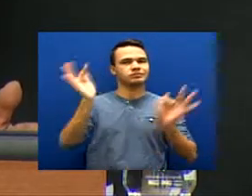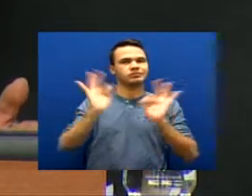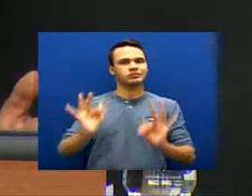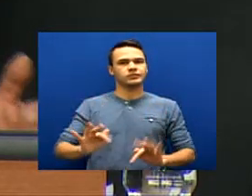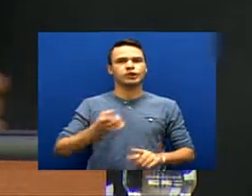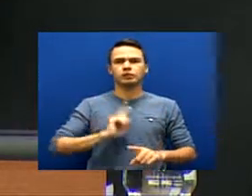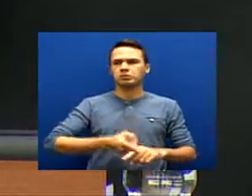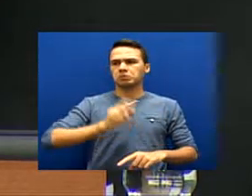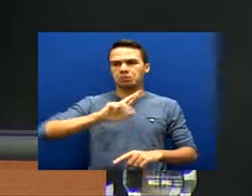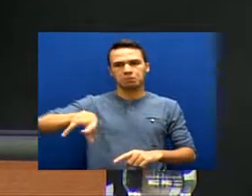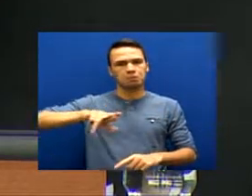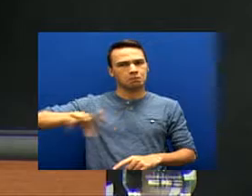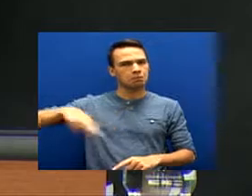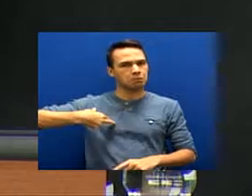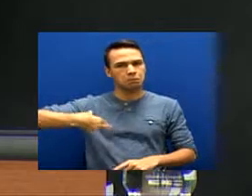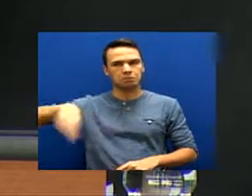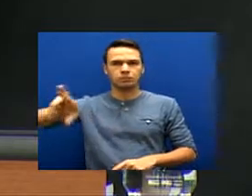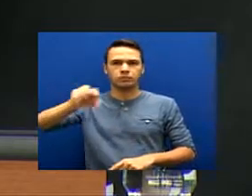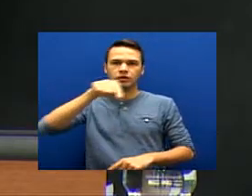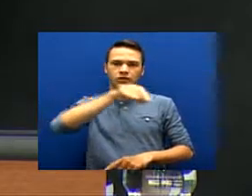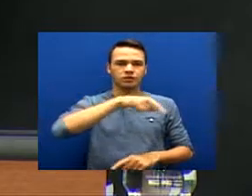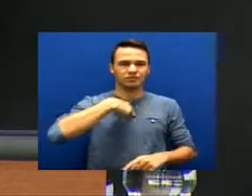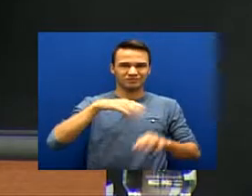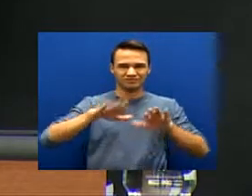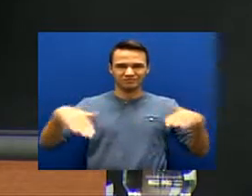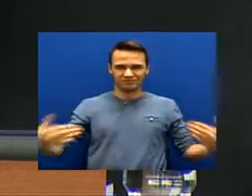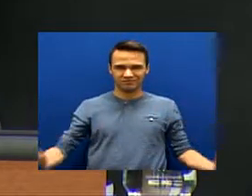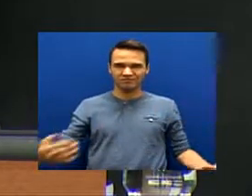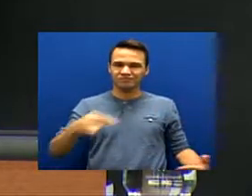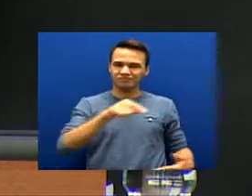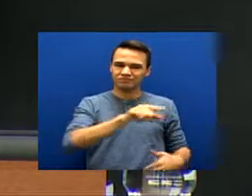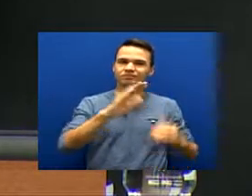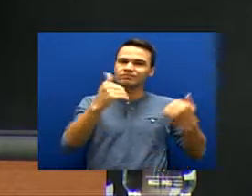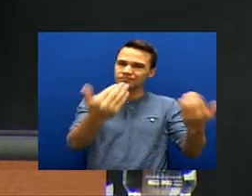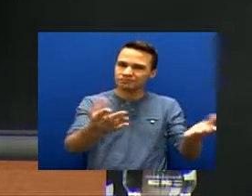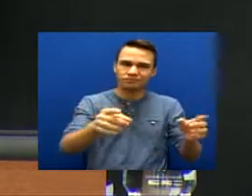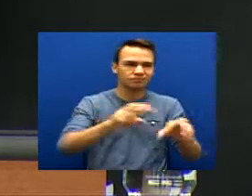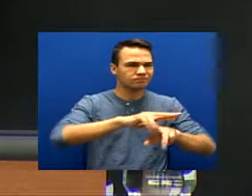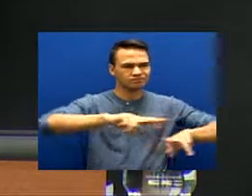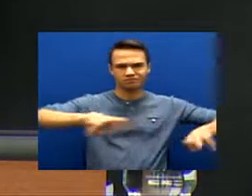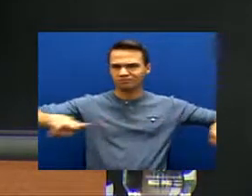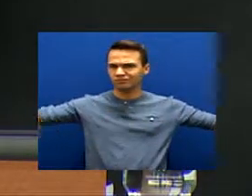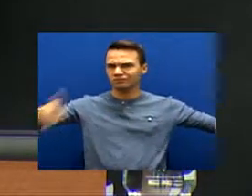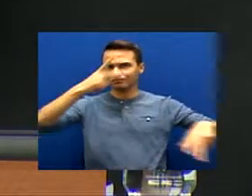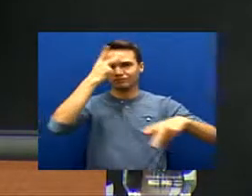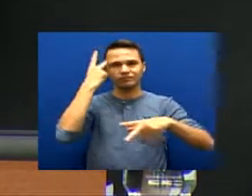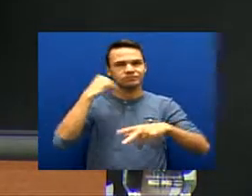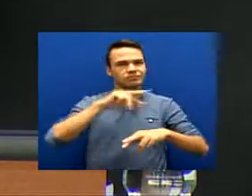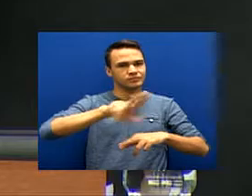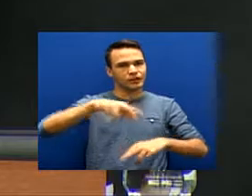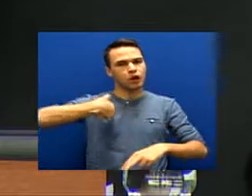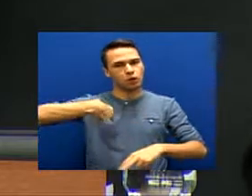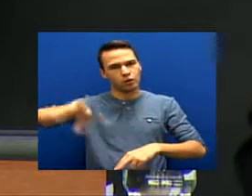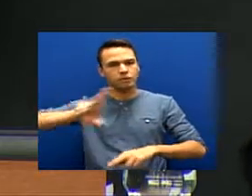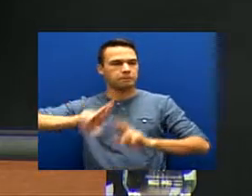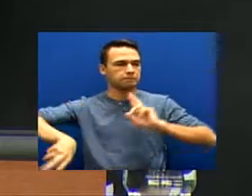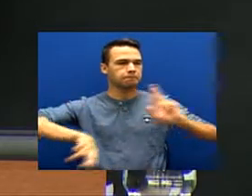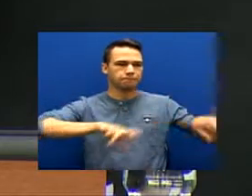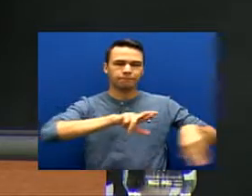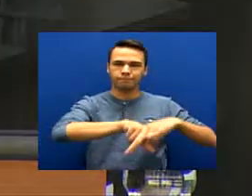e também o pastor Jackson, que, embora tenha essa fisionomia aí muito jovem,